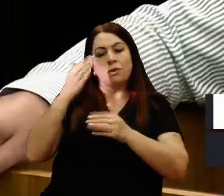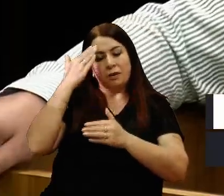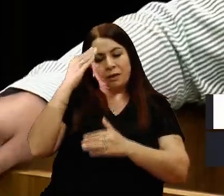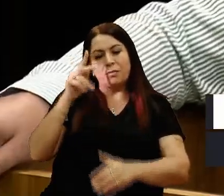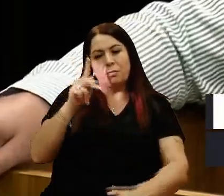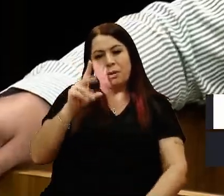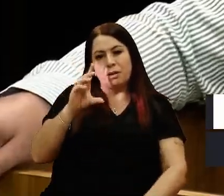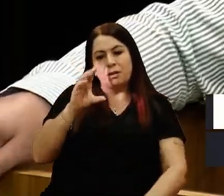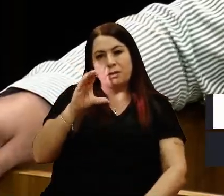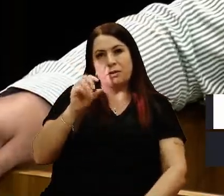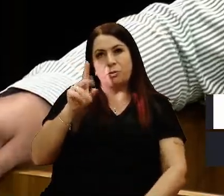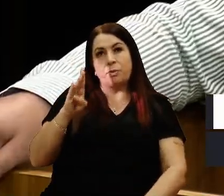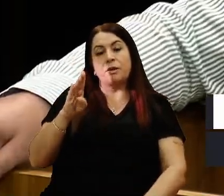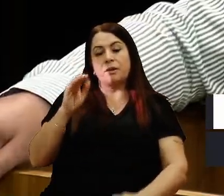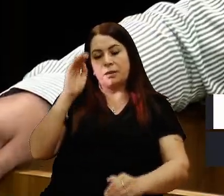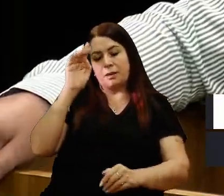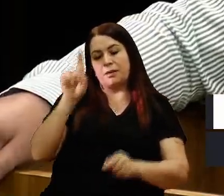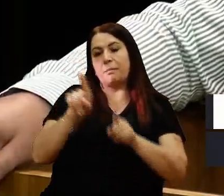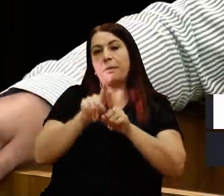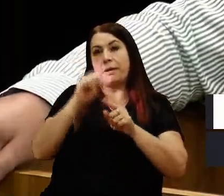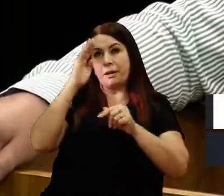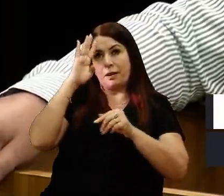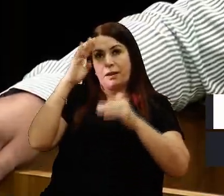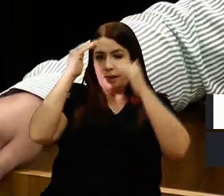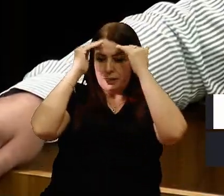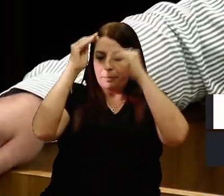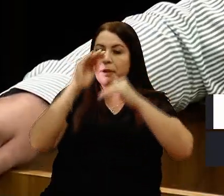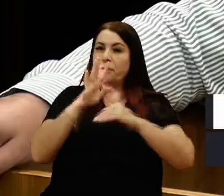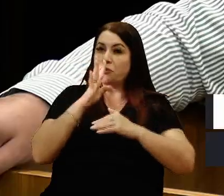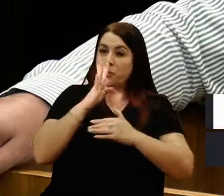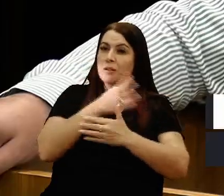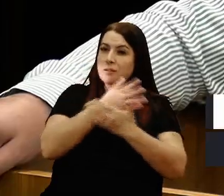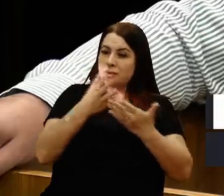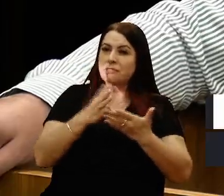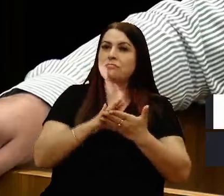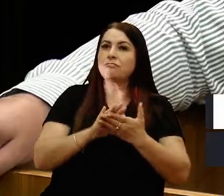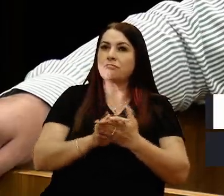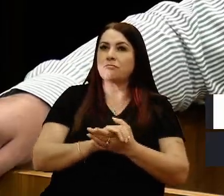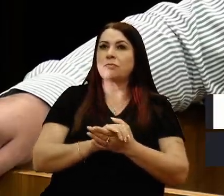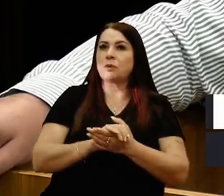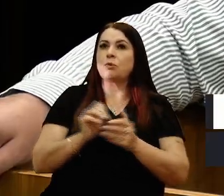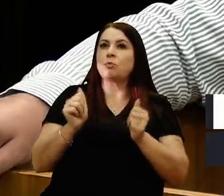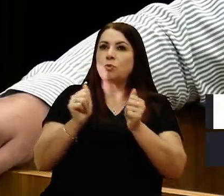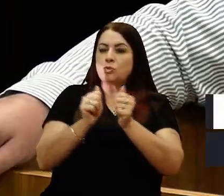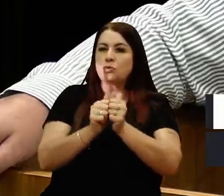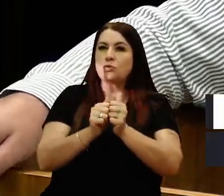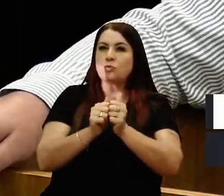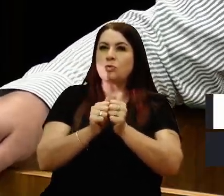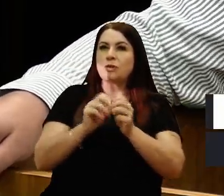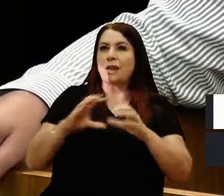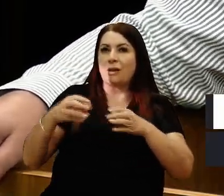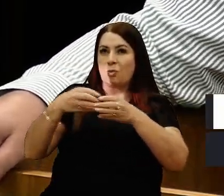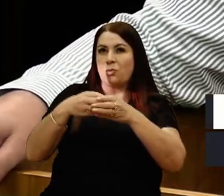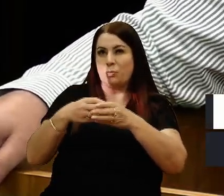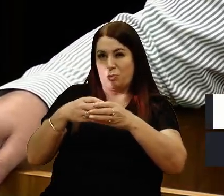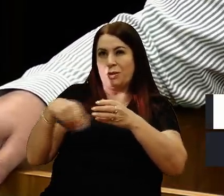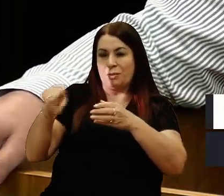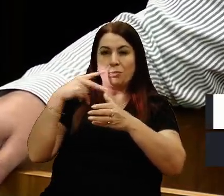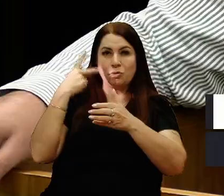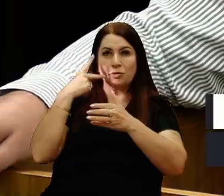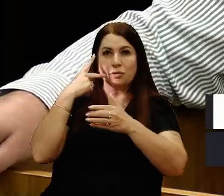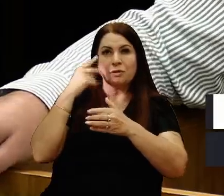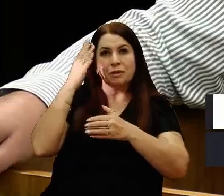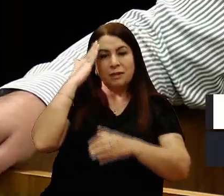do PCdoB, tenho extremo respeito e admiração, e somos companheiros de federação, e a senhora sabe, a senhora e o